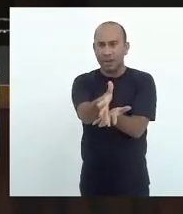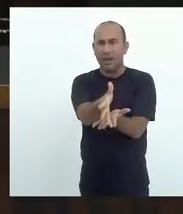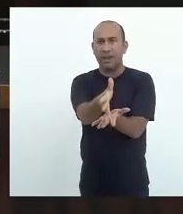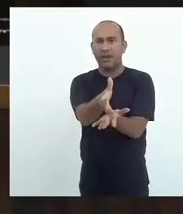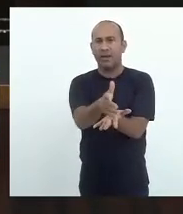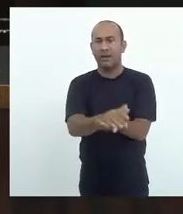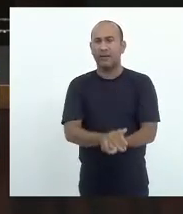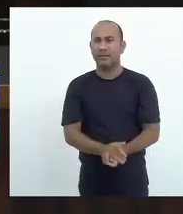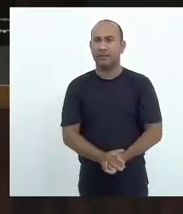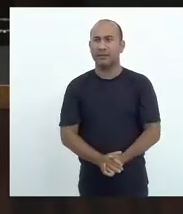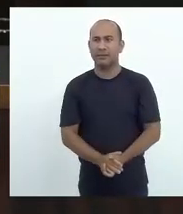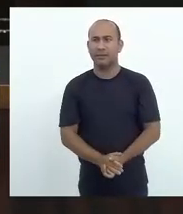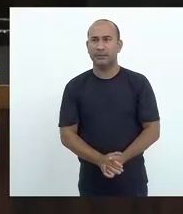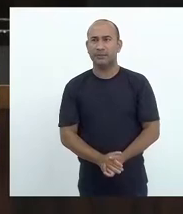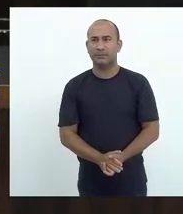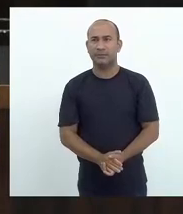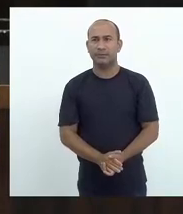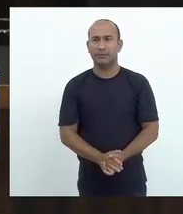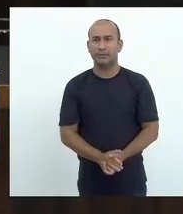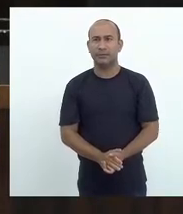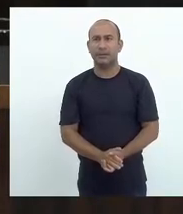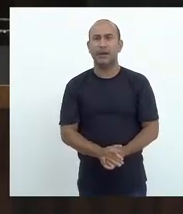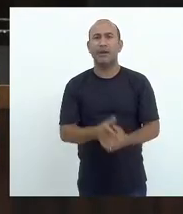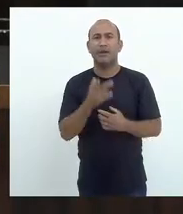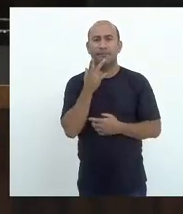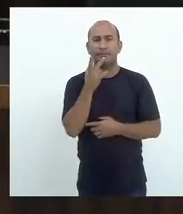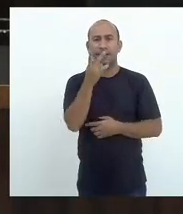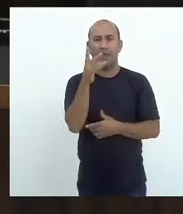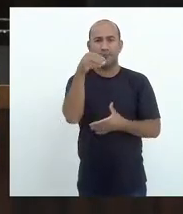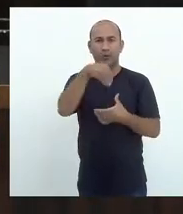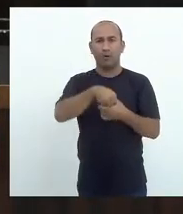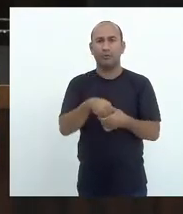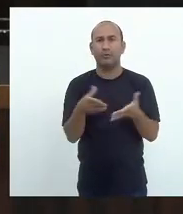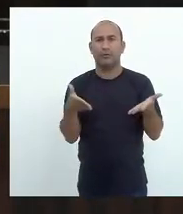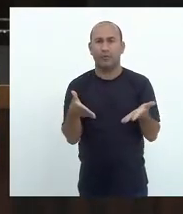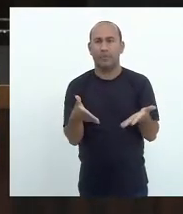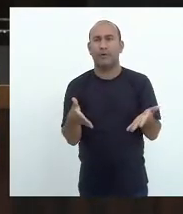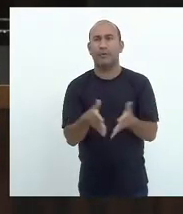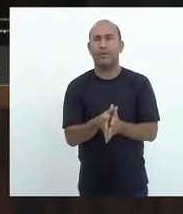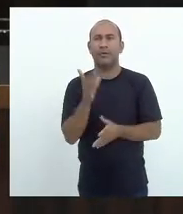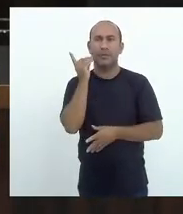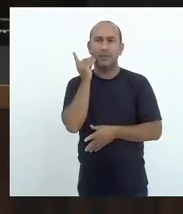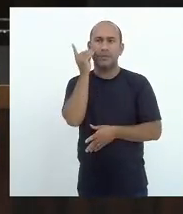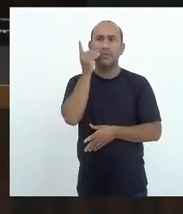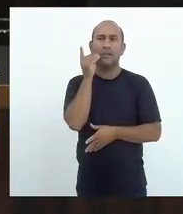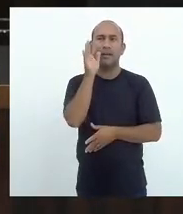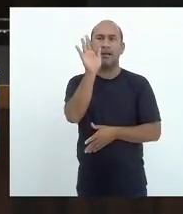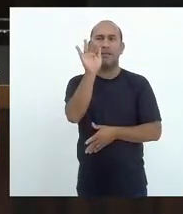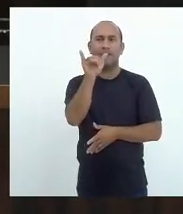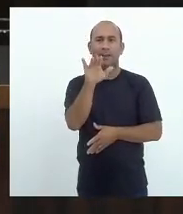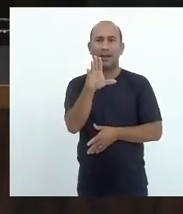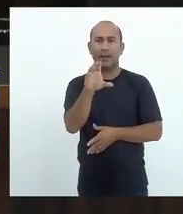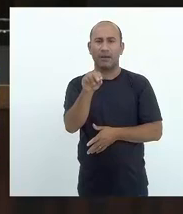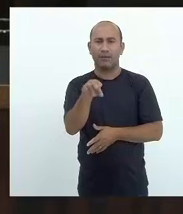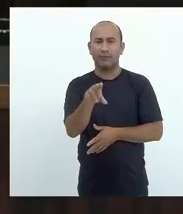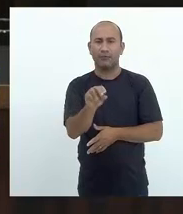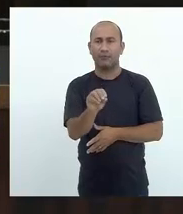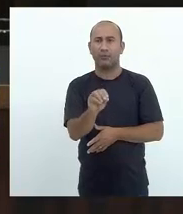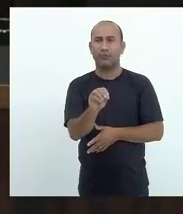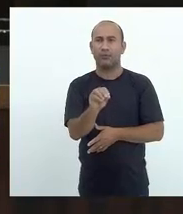as abstenções, para declaração de voto, deputado Flávio Serafini. Anota